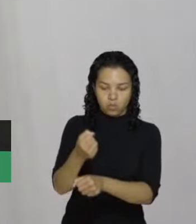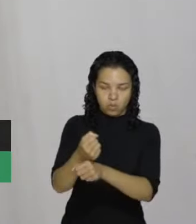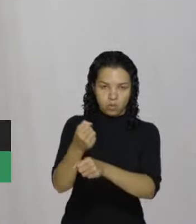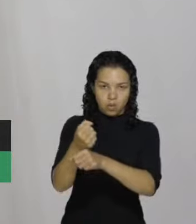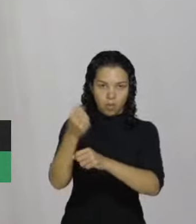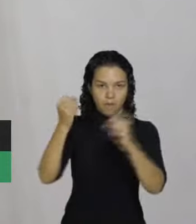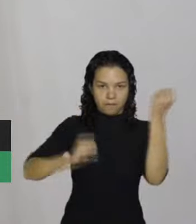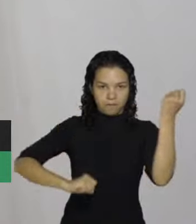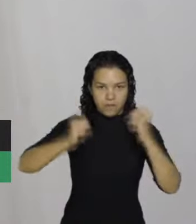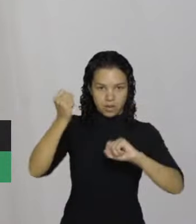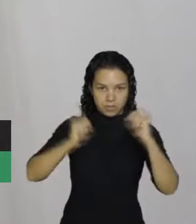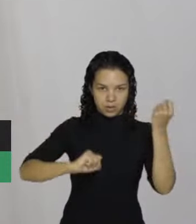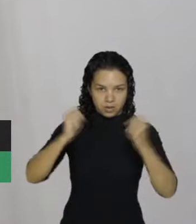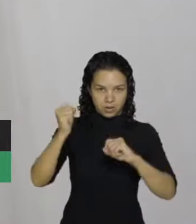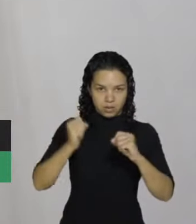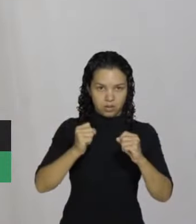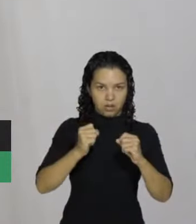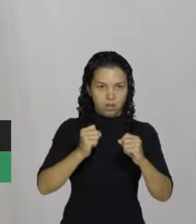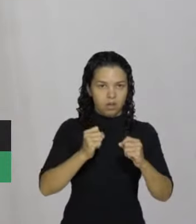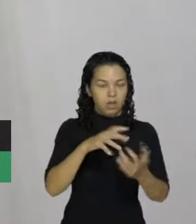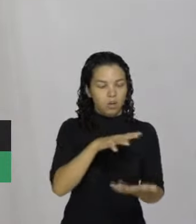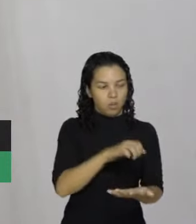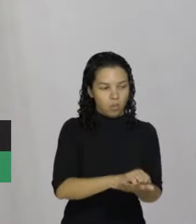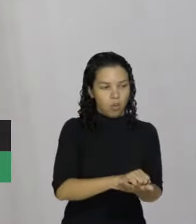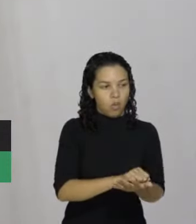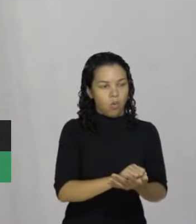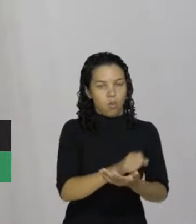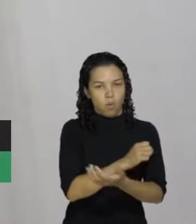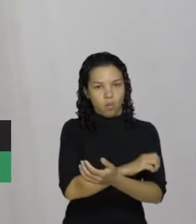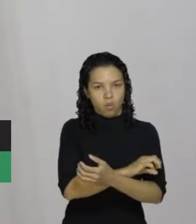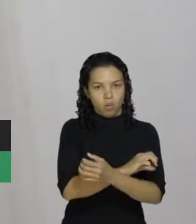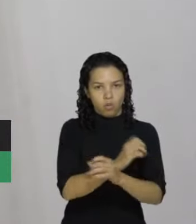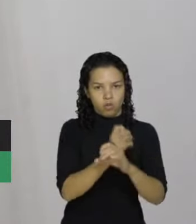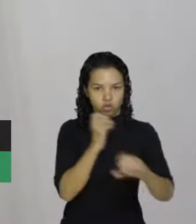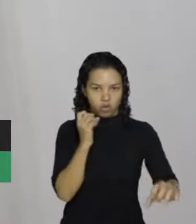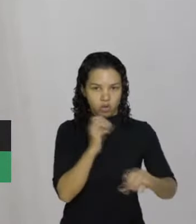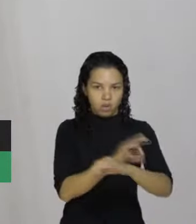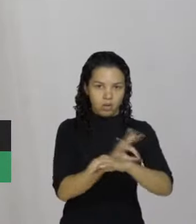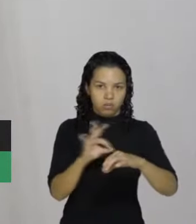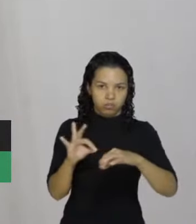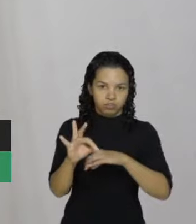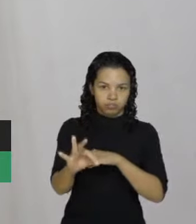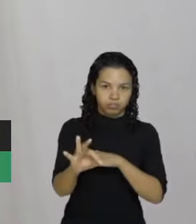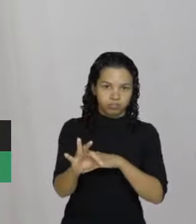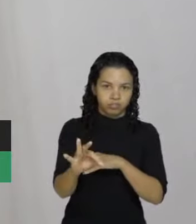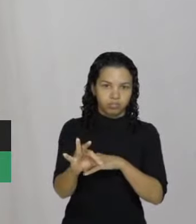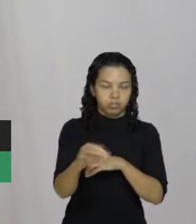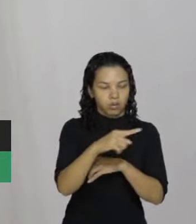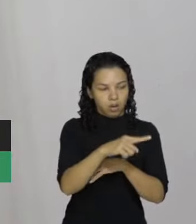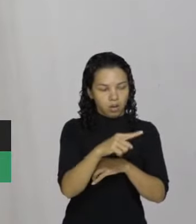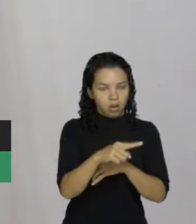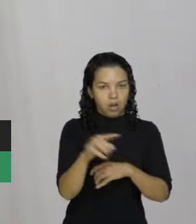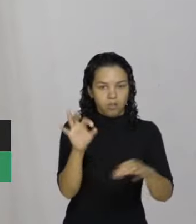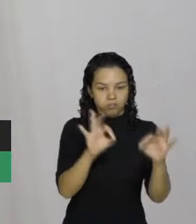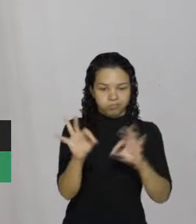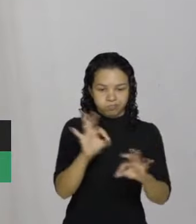Ele contrata um engenheiro ou um arquiteto, e esse engenheiro ou arquiteto, dentro das